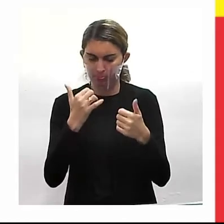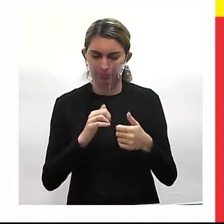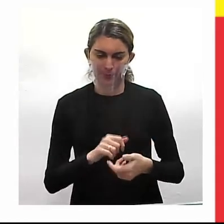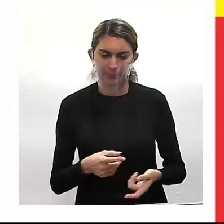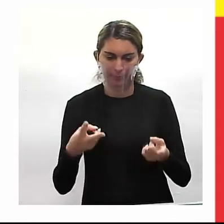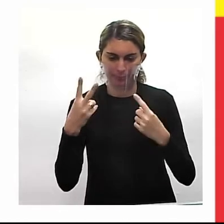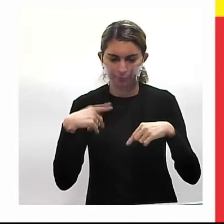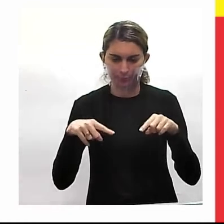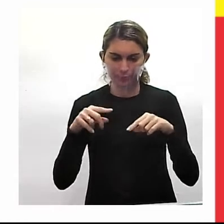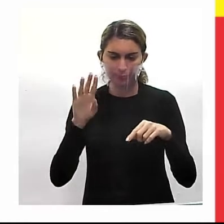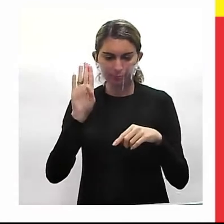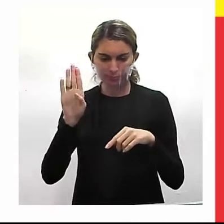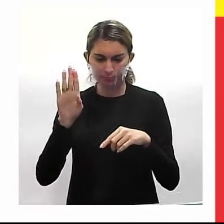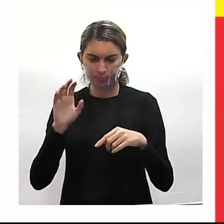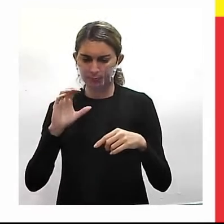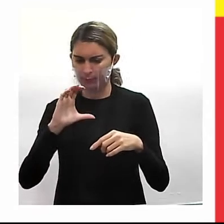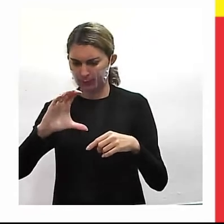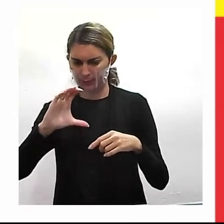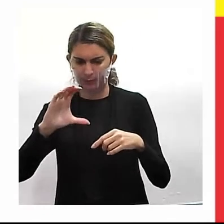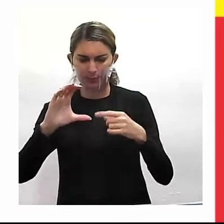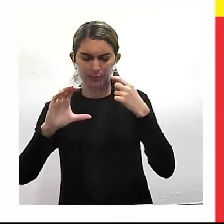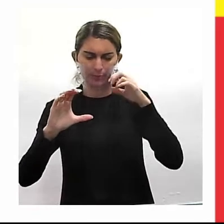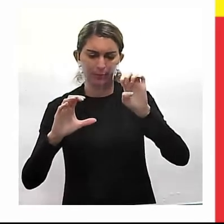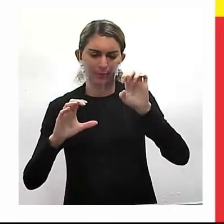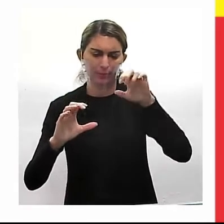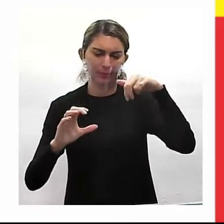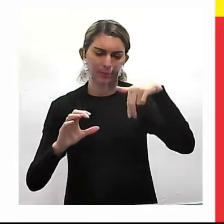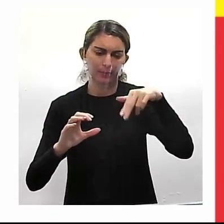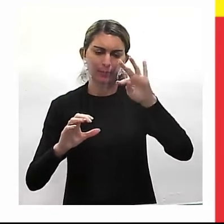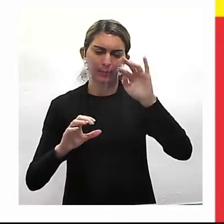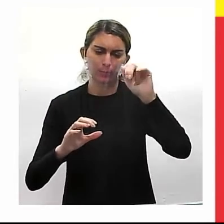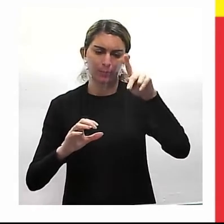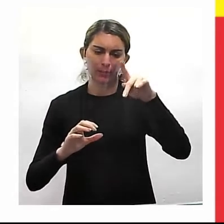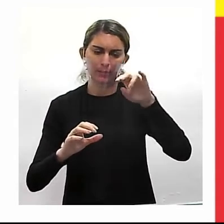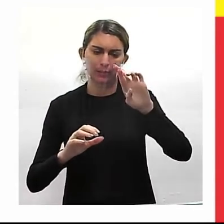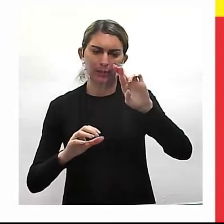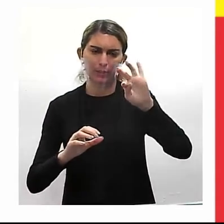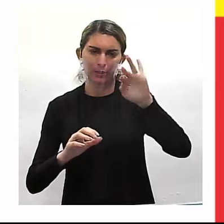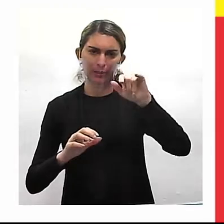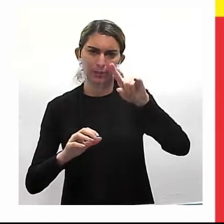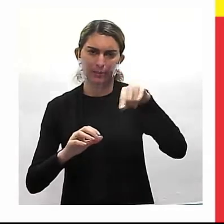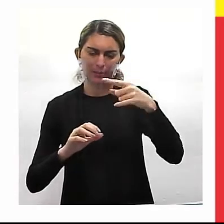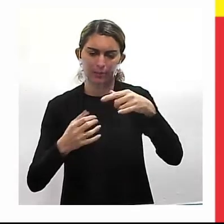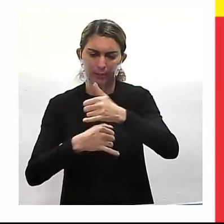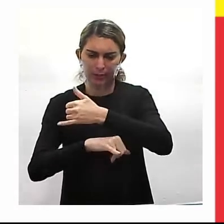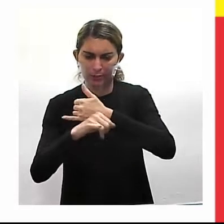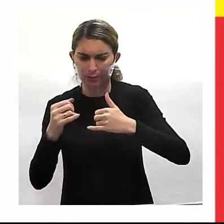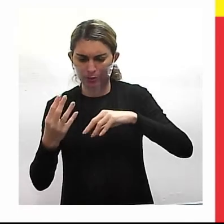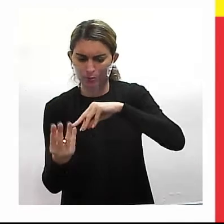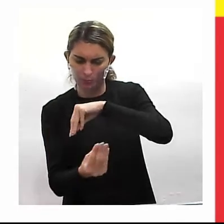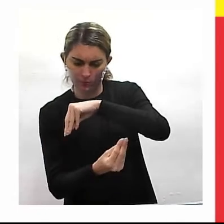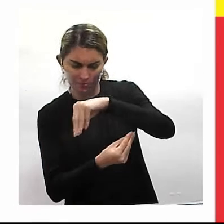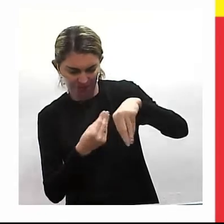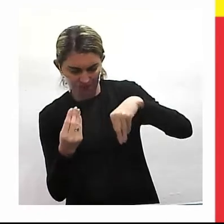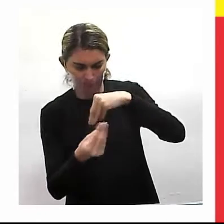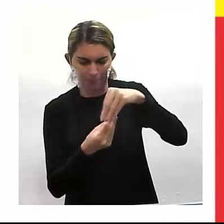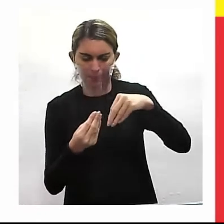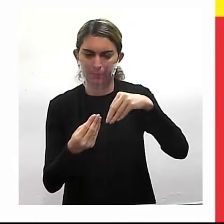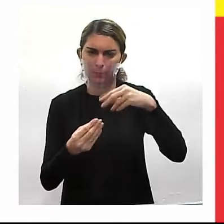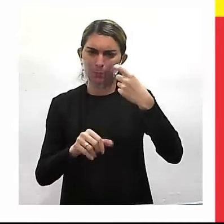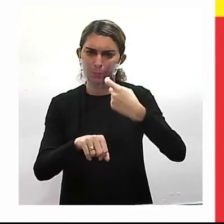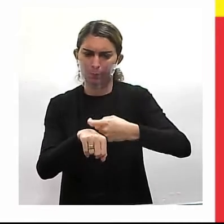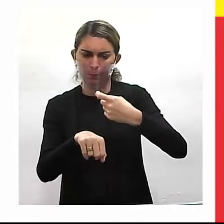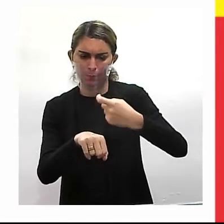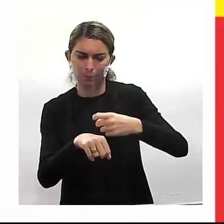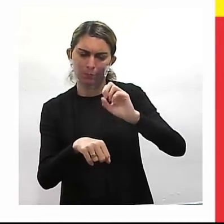Vou pular. Letra C, entalpia de cristalização, que vai ser a energia envolvida na